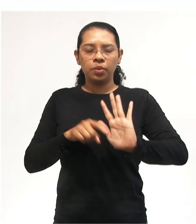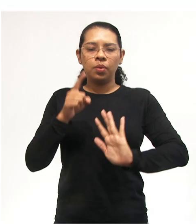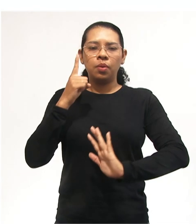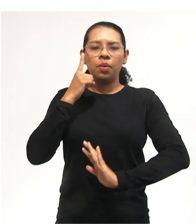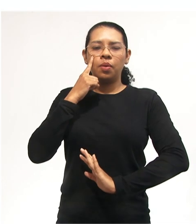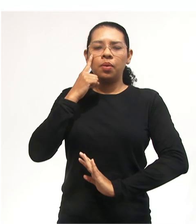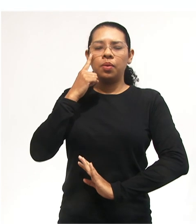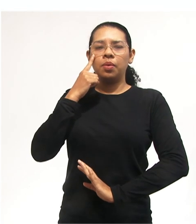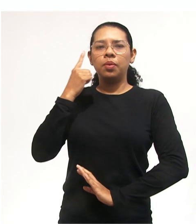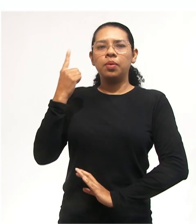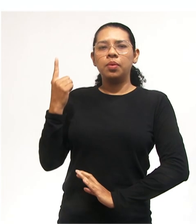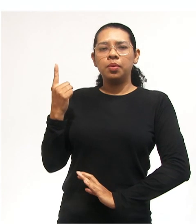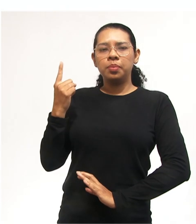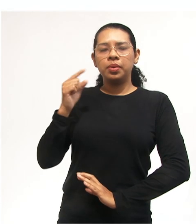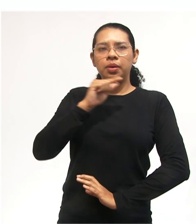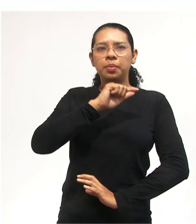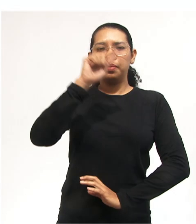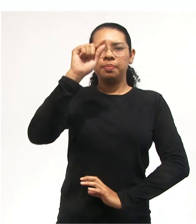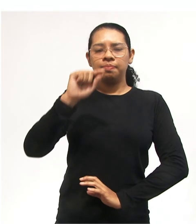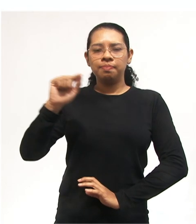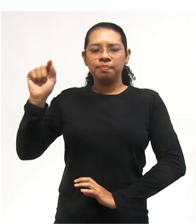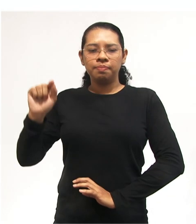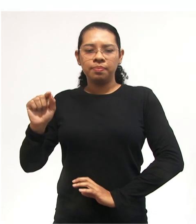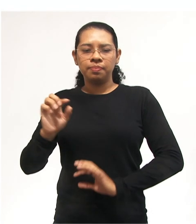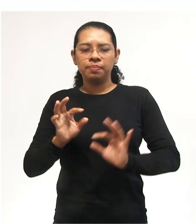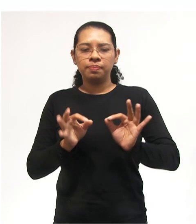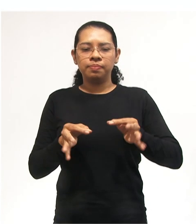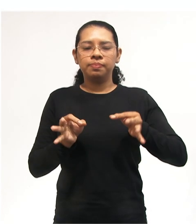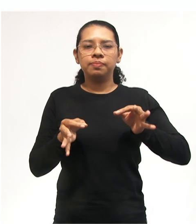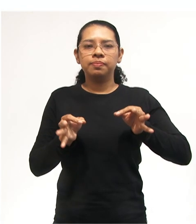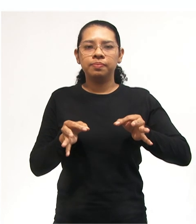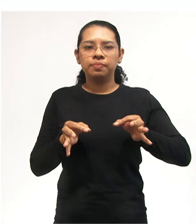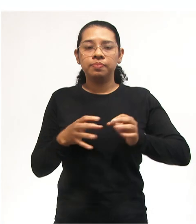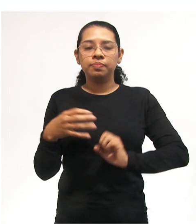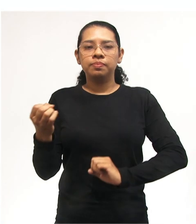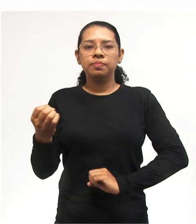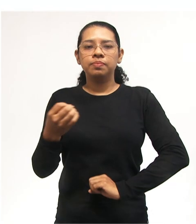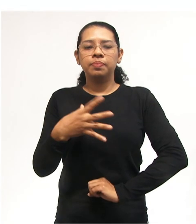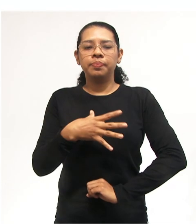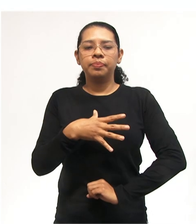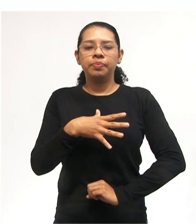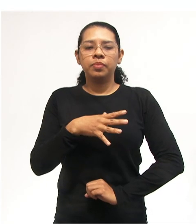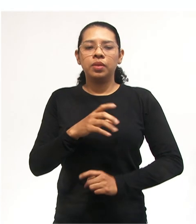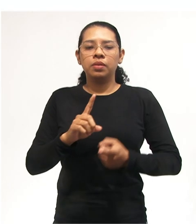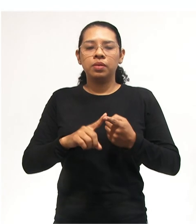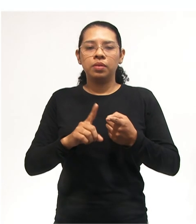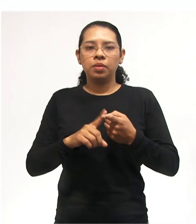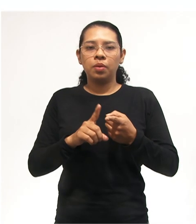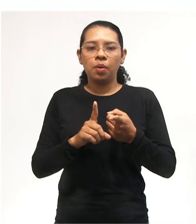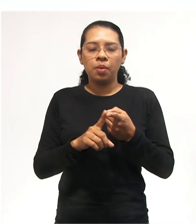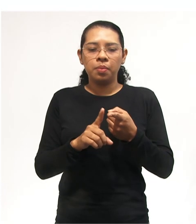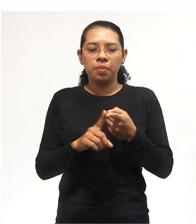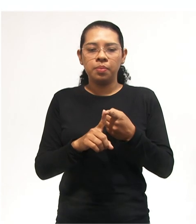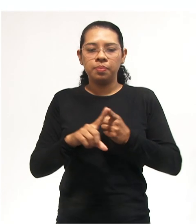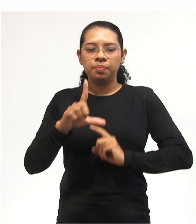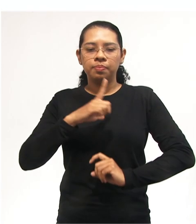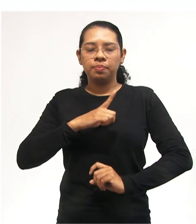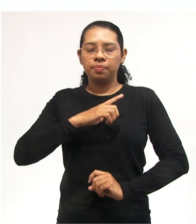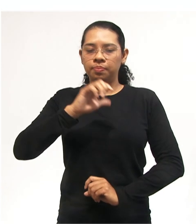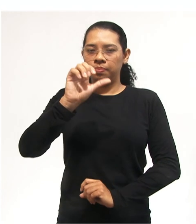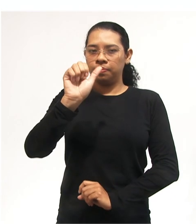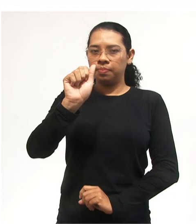do Sistema Brasileiro de Inovação, elaborado pela ANPEI, olha só, aonde ele traz aqui uma